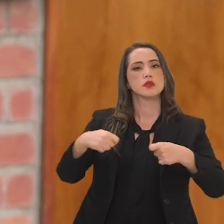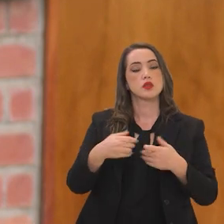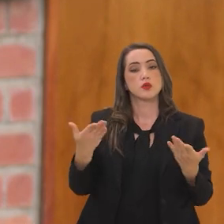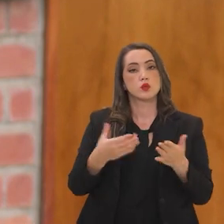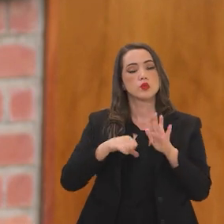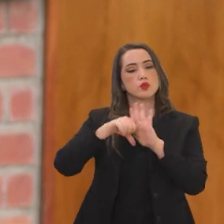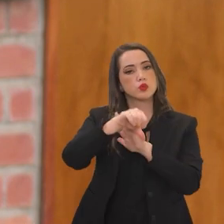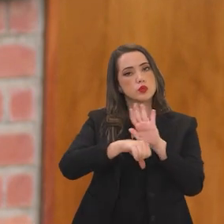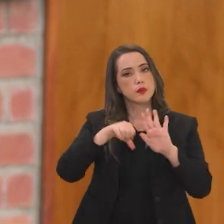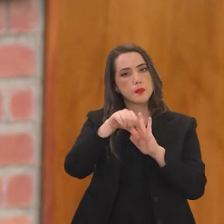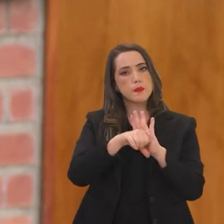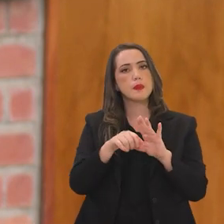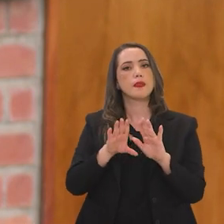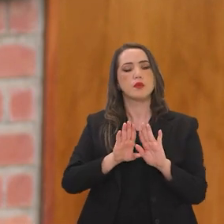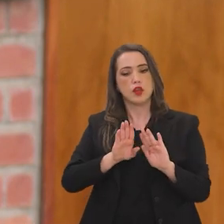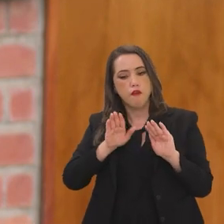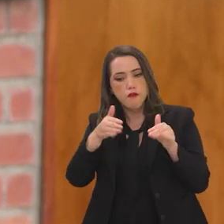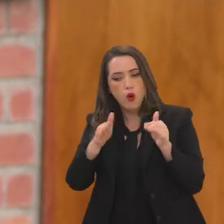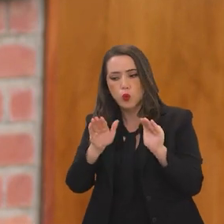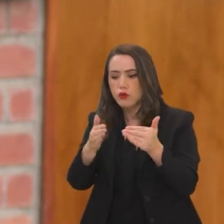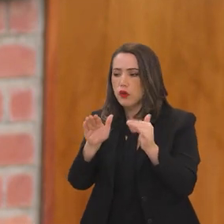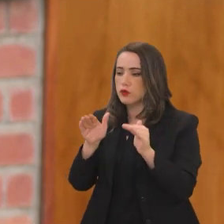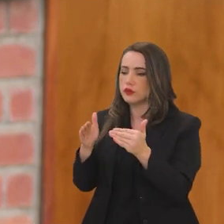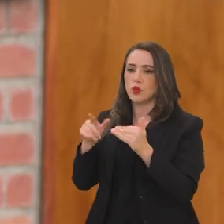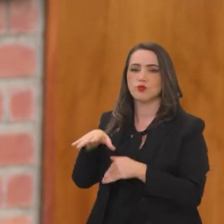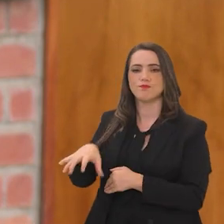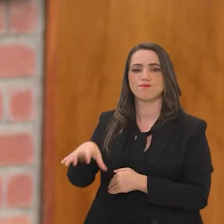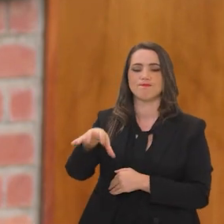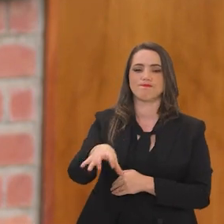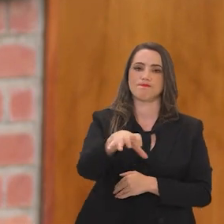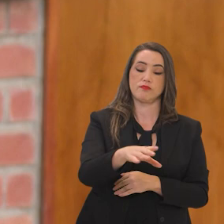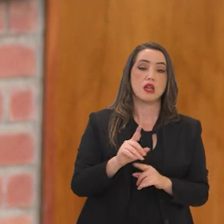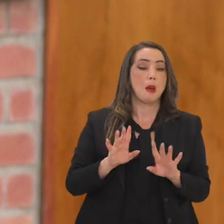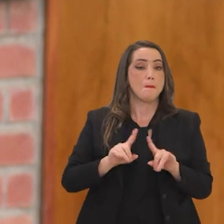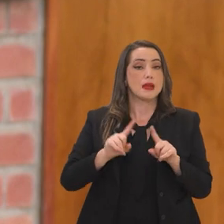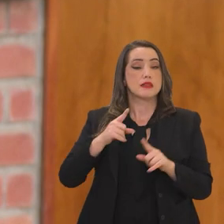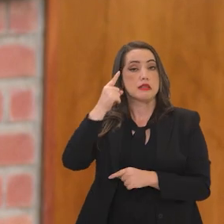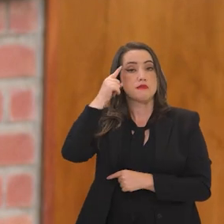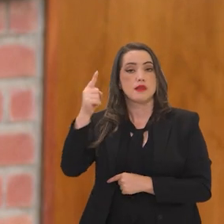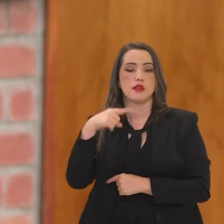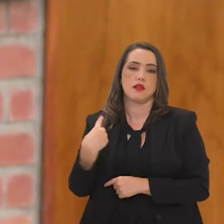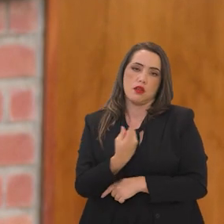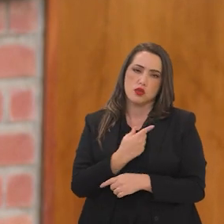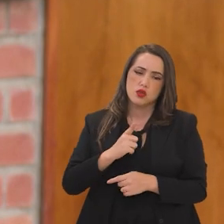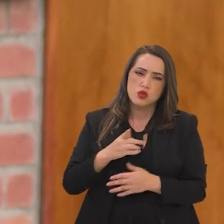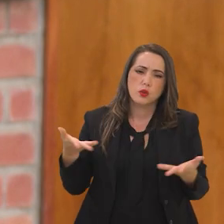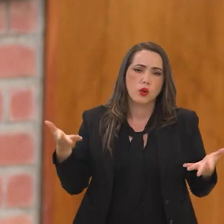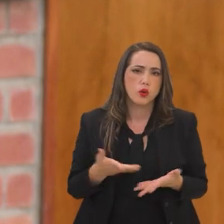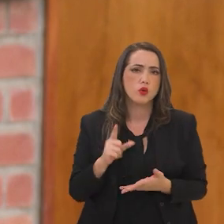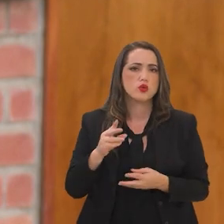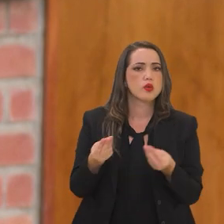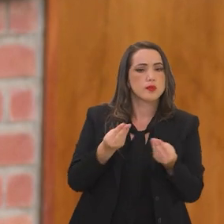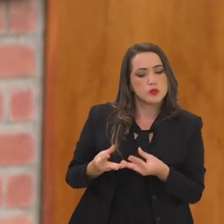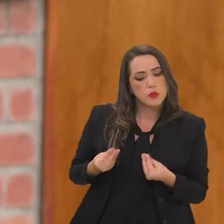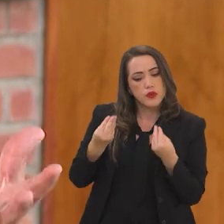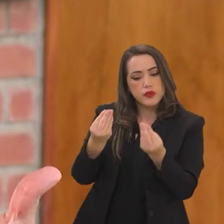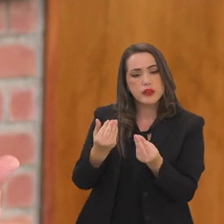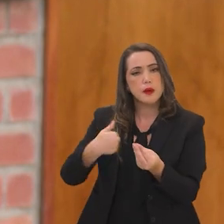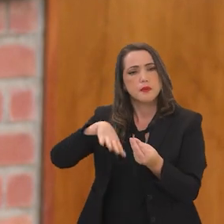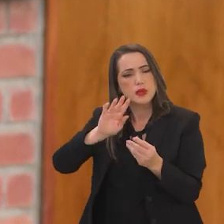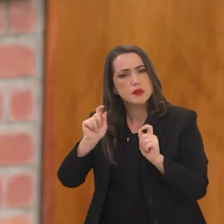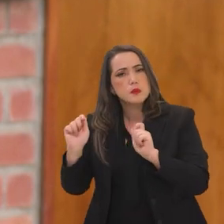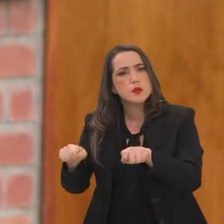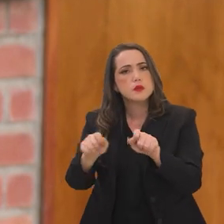e a Caps então tem linhas que são específicas para alguns desses setores A ideia é que nós temos agora como é que a gente dá um pouco mais